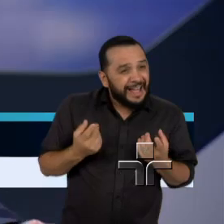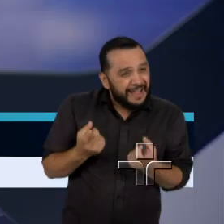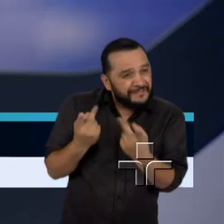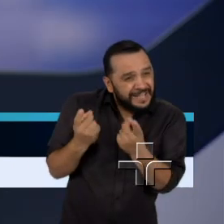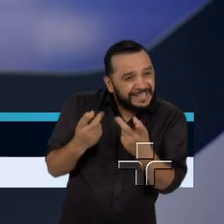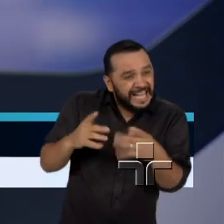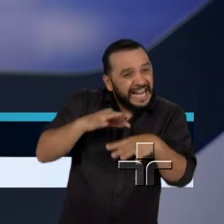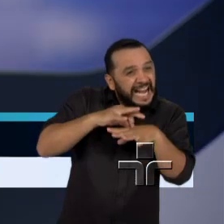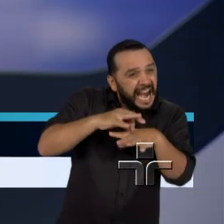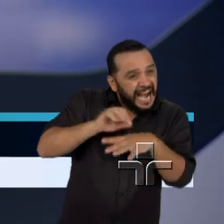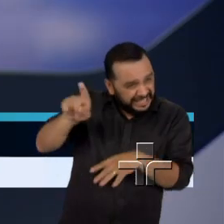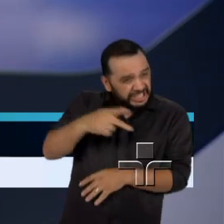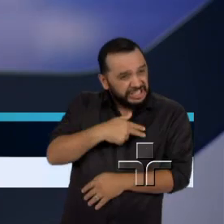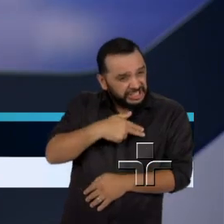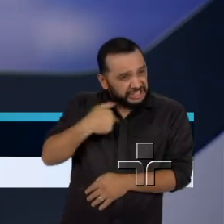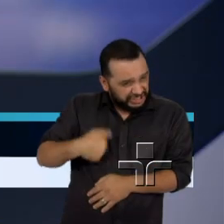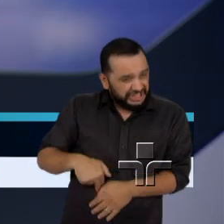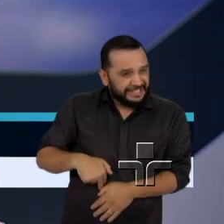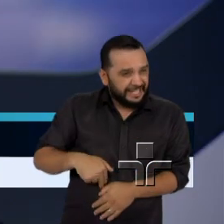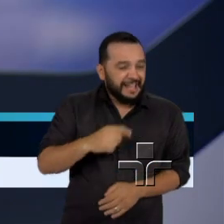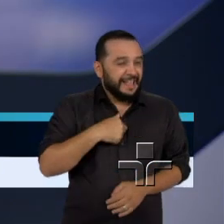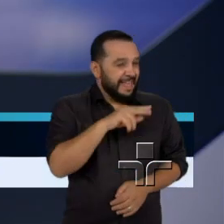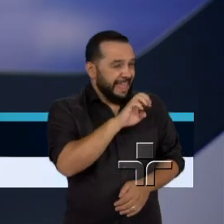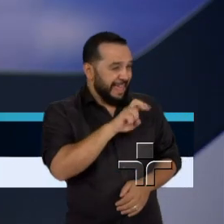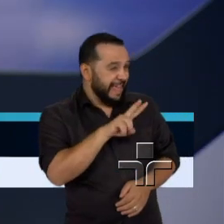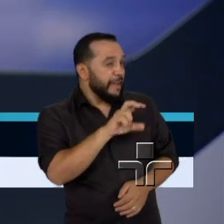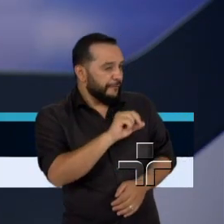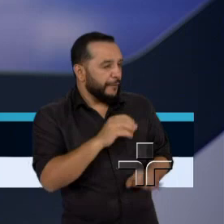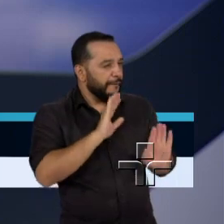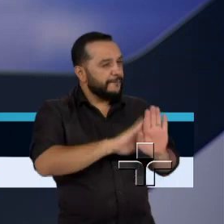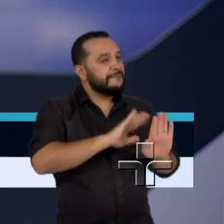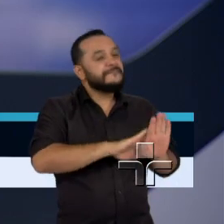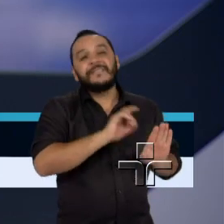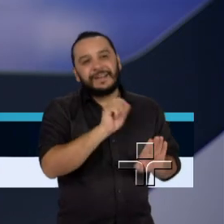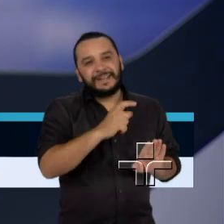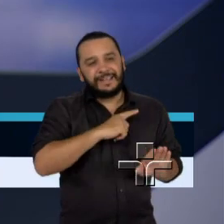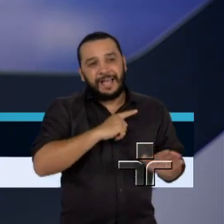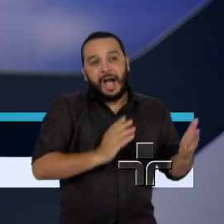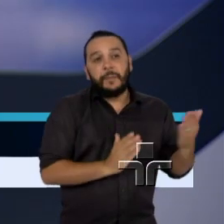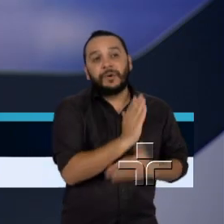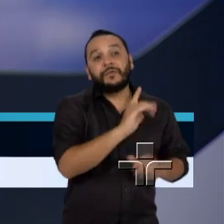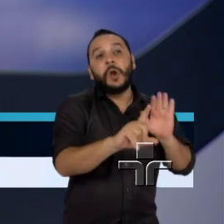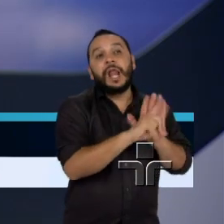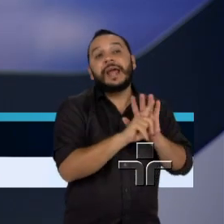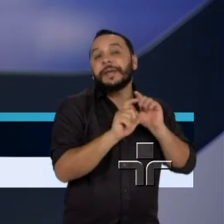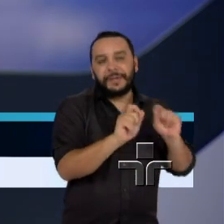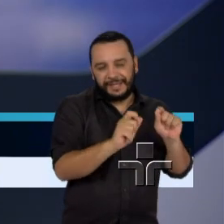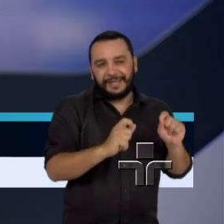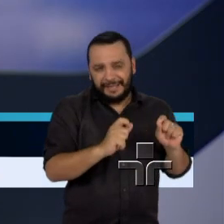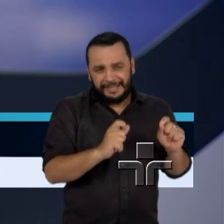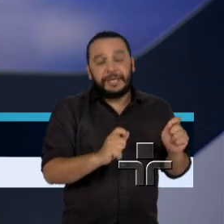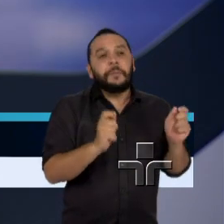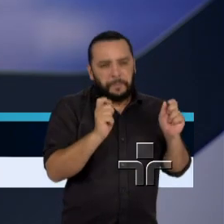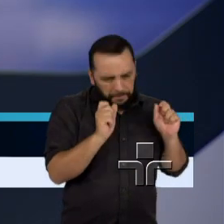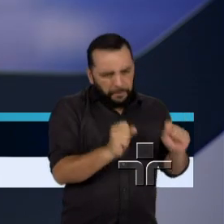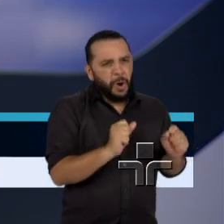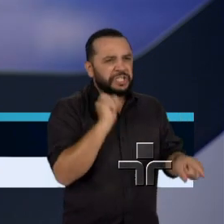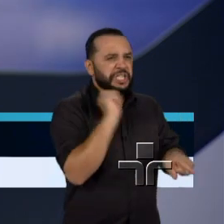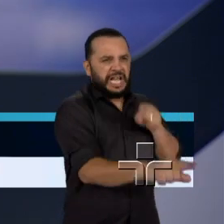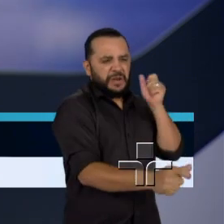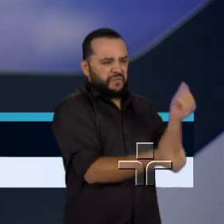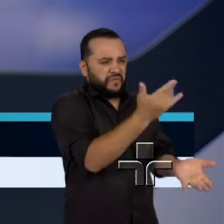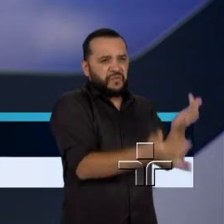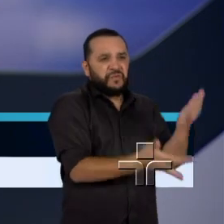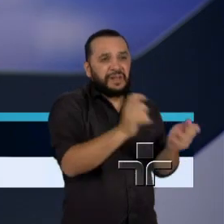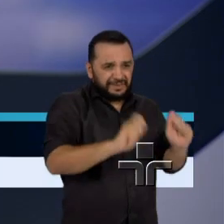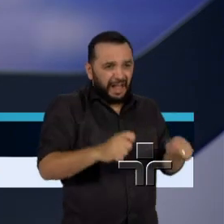Em junho deste ano, o governo do Evo Morales aprovou uma lei que permite uma maior queimada para ser utilizada